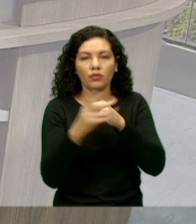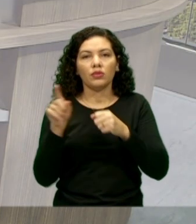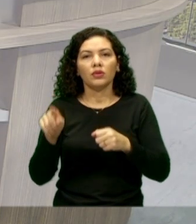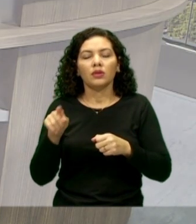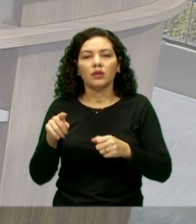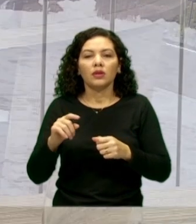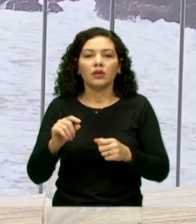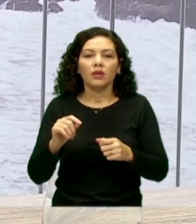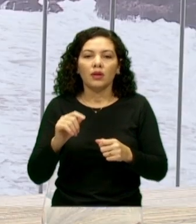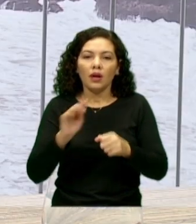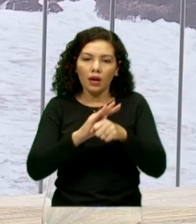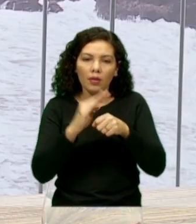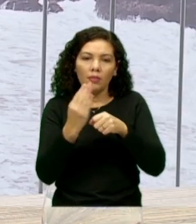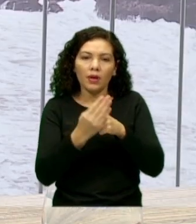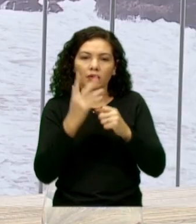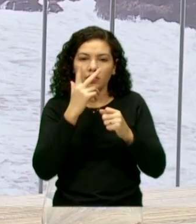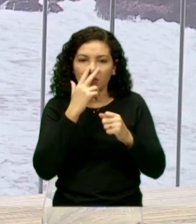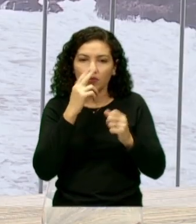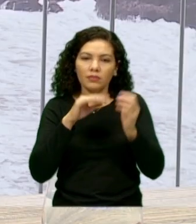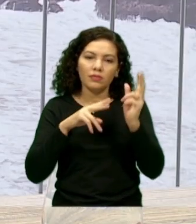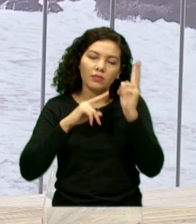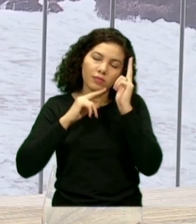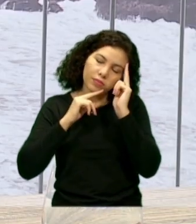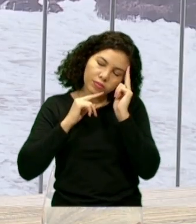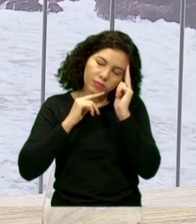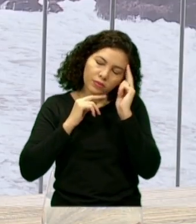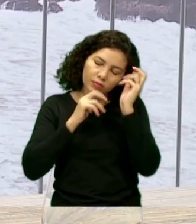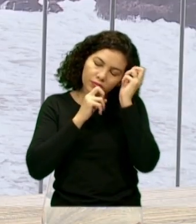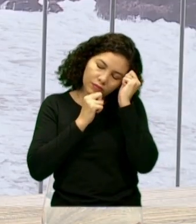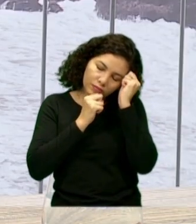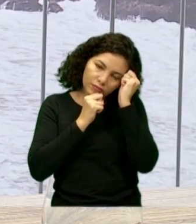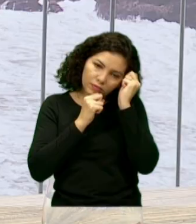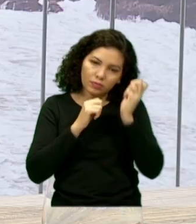um bairro dormitório.